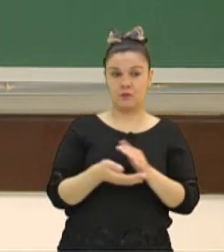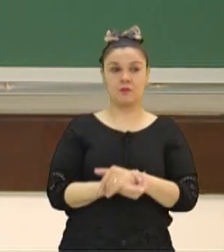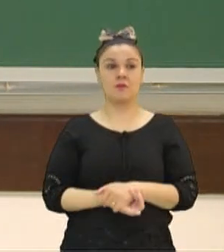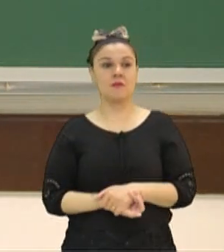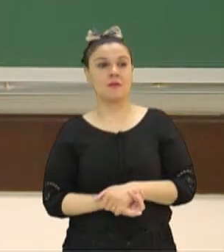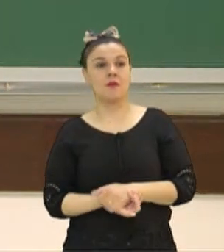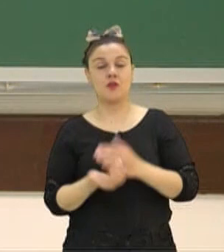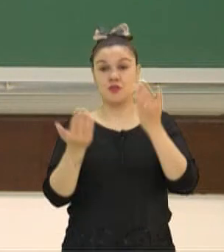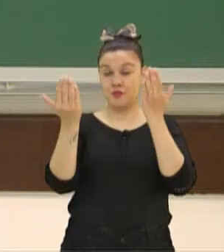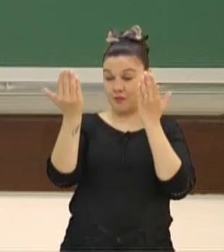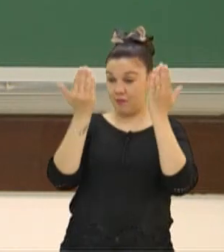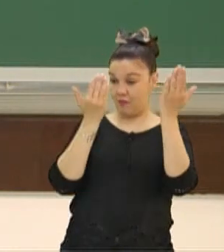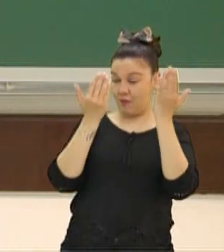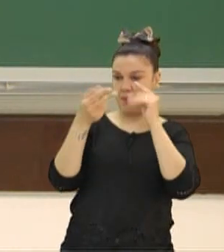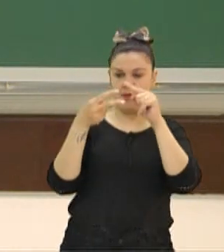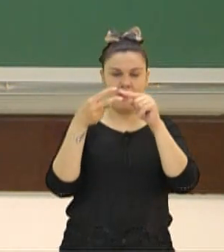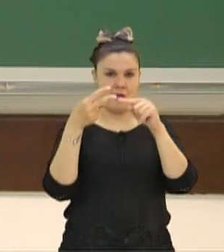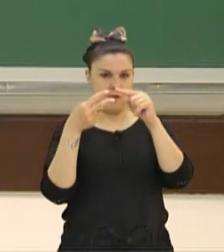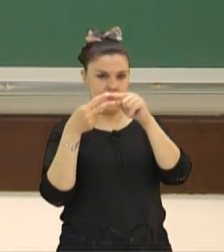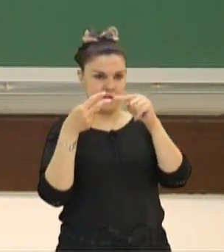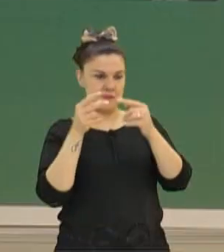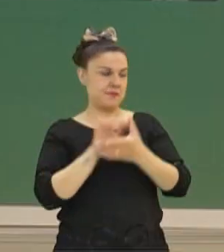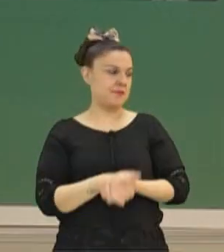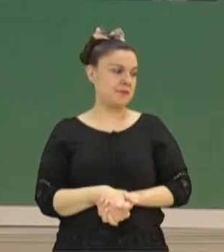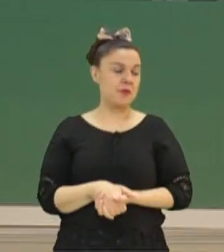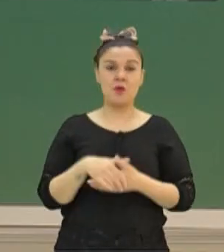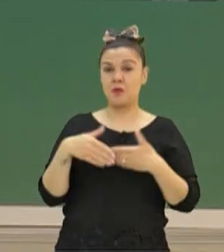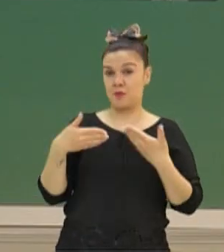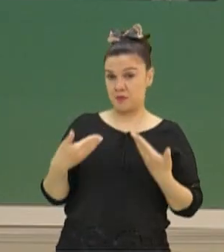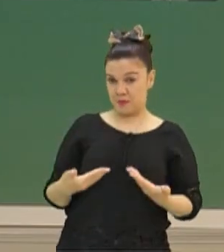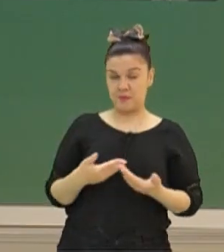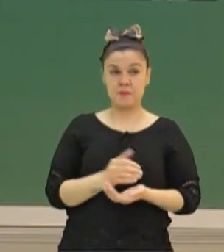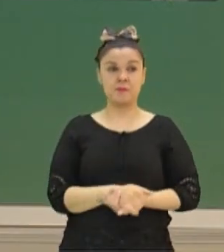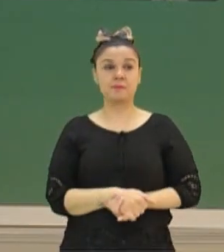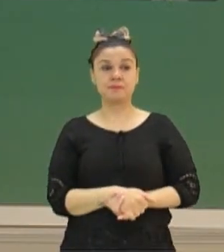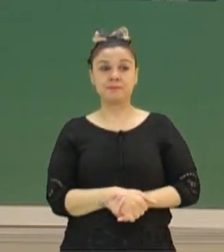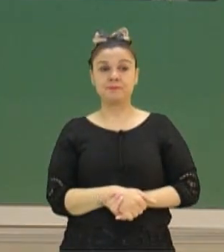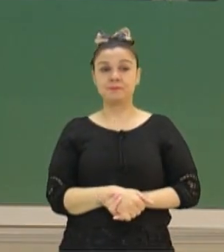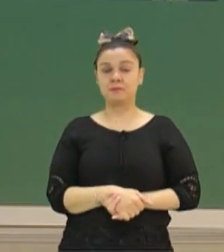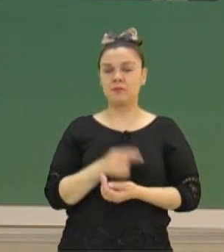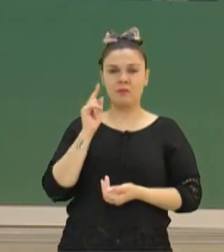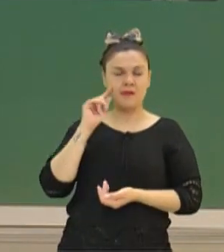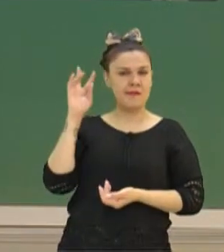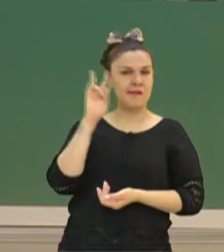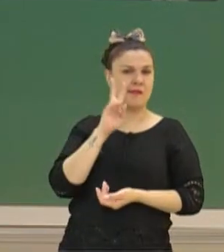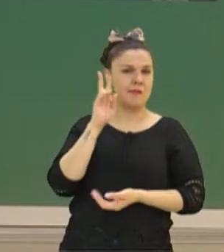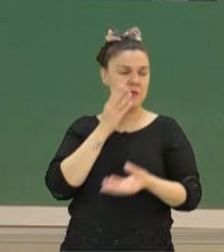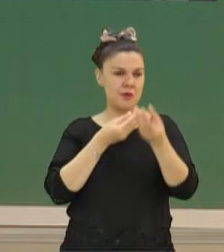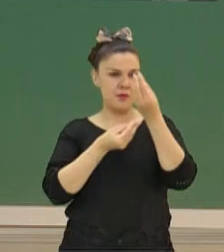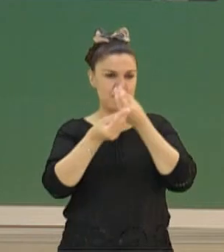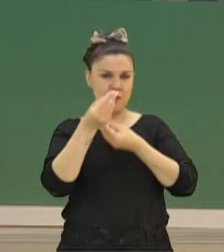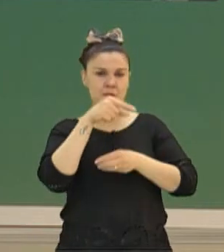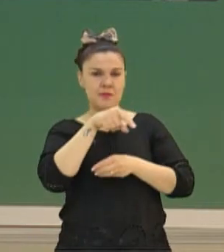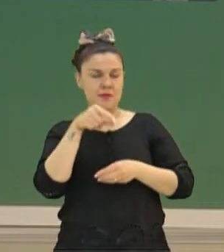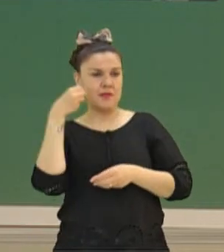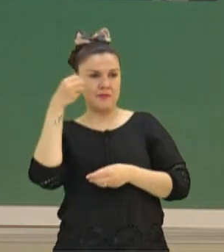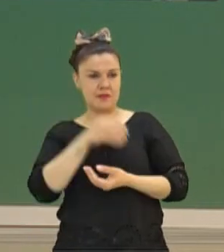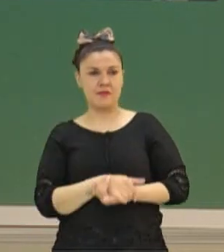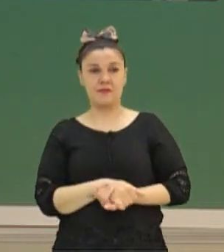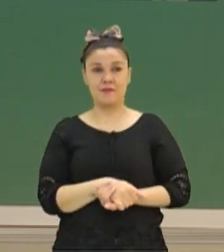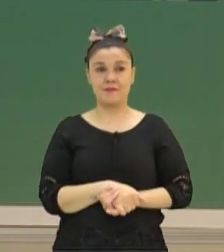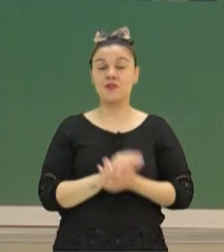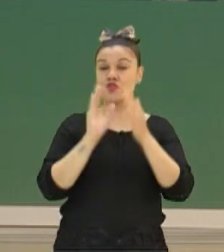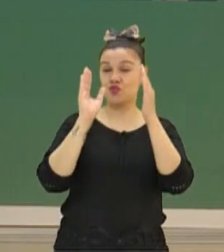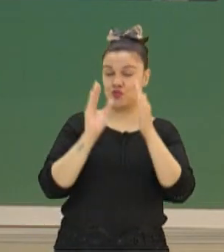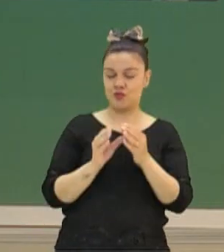vai comparar as duas, tanto a abiogênese quanto a biogênese, relembrando os experimentos que